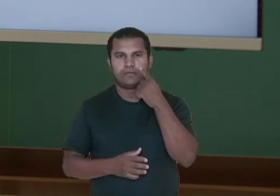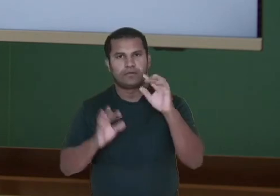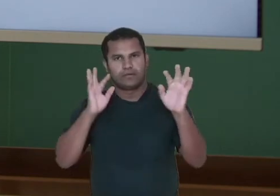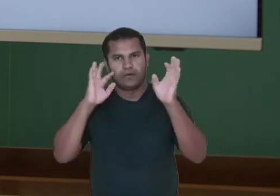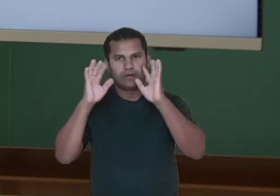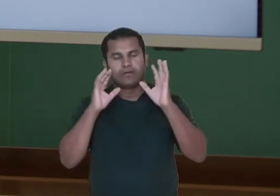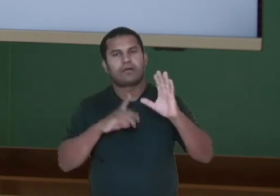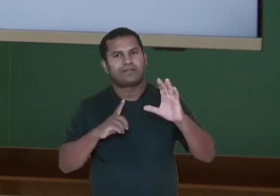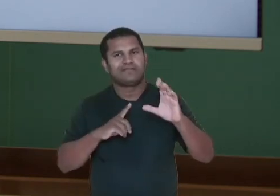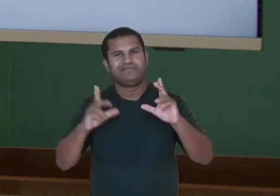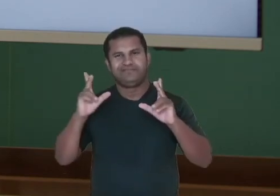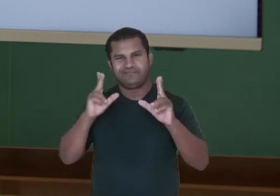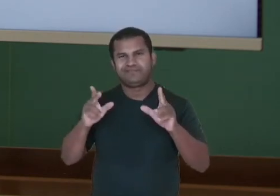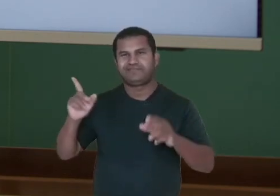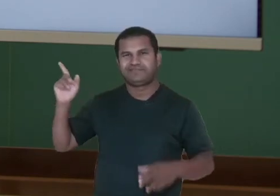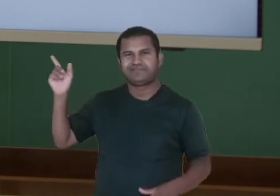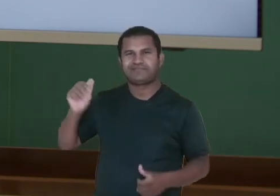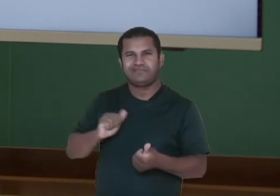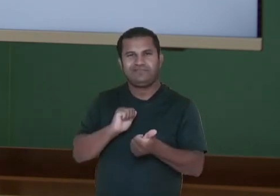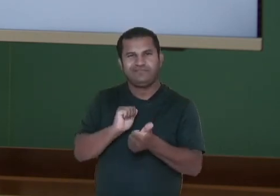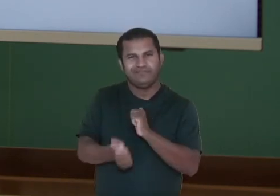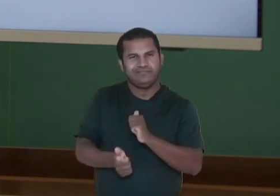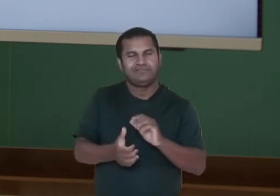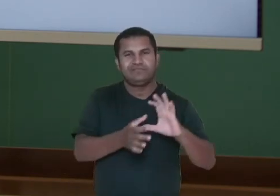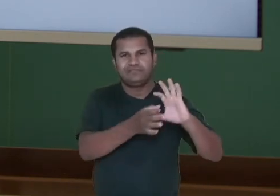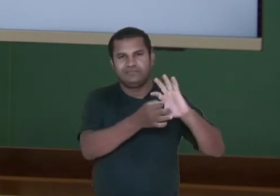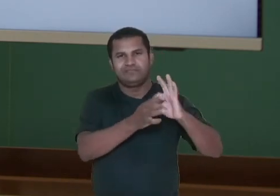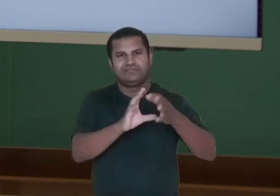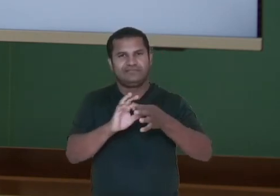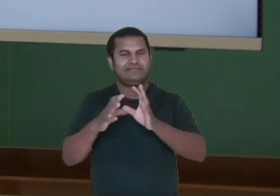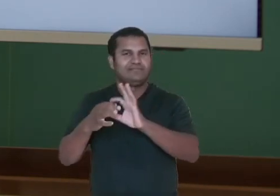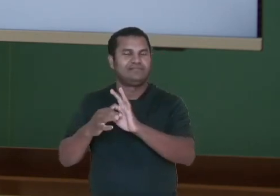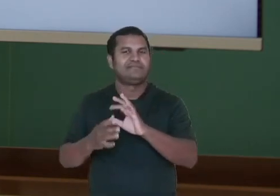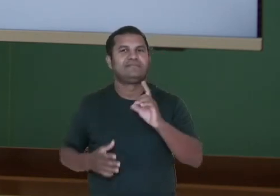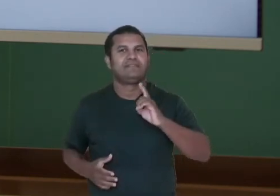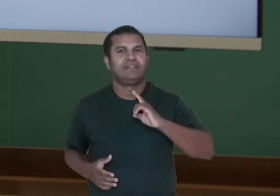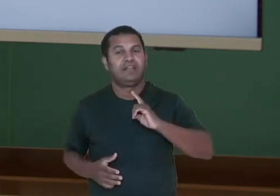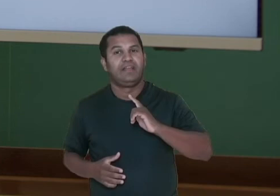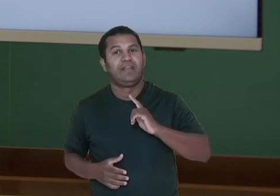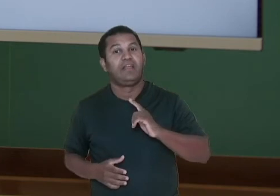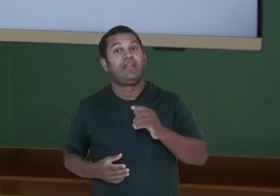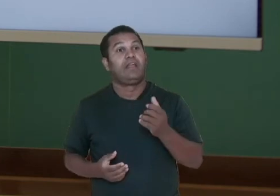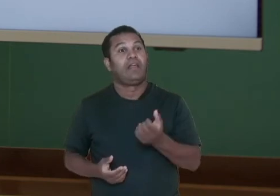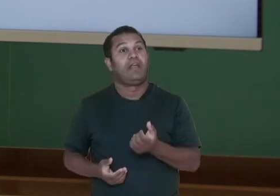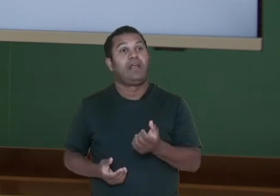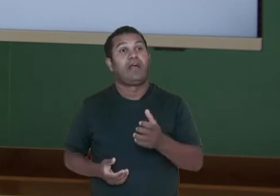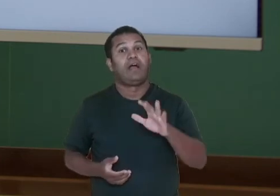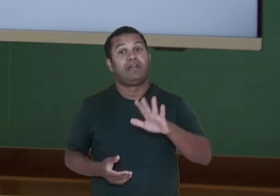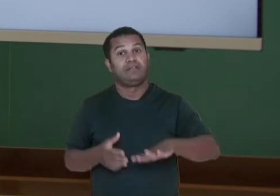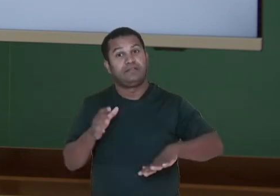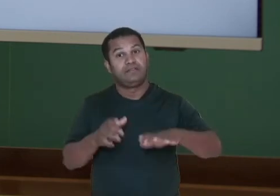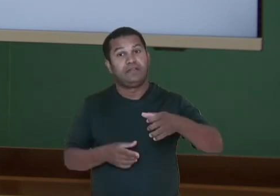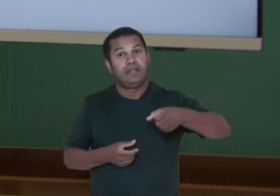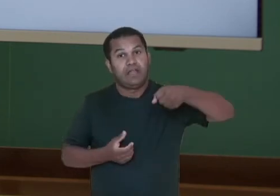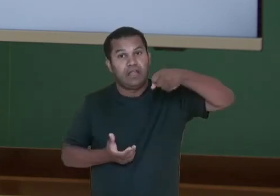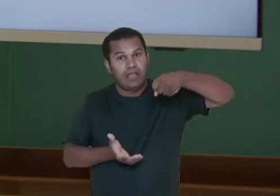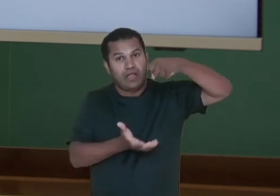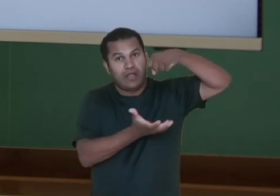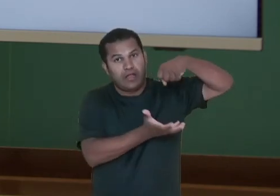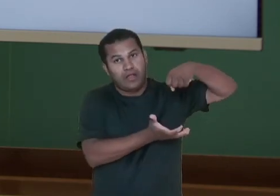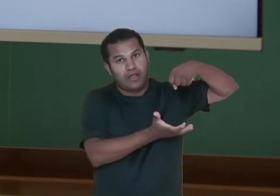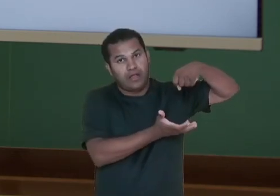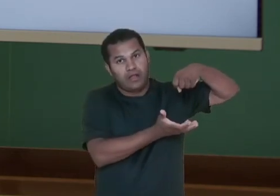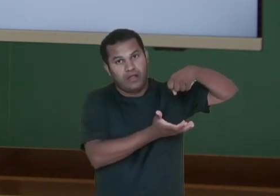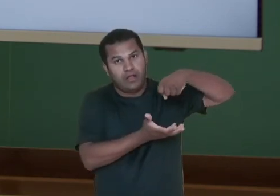olímpico dos Jogos de Inverno, ele tem todo um esquema, né? Então, às vezes, essa pedra, por exemplo, ela vem de um lugar